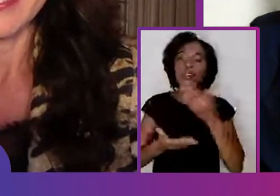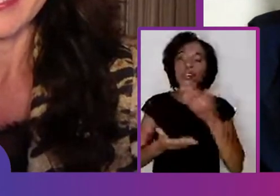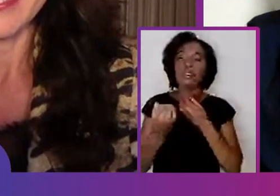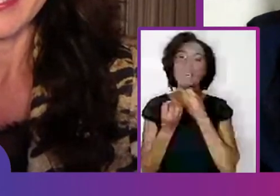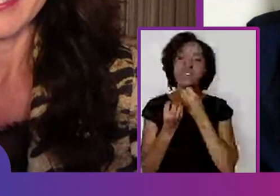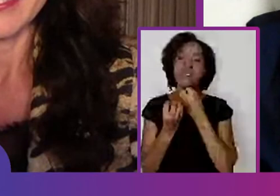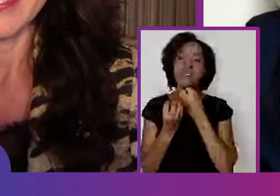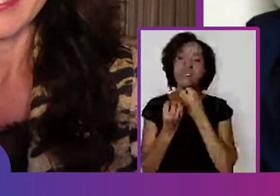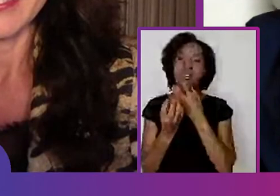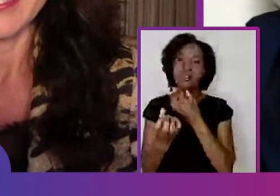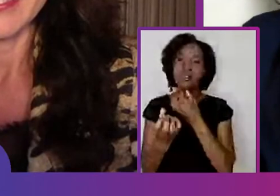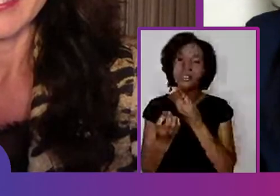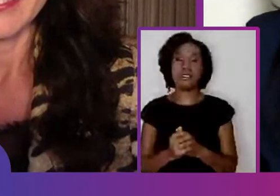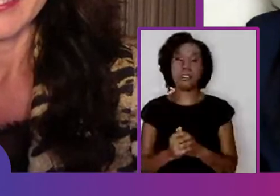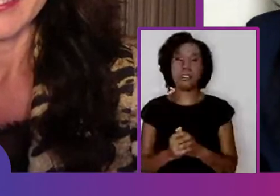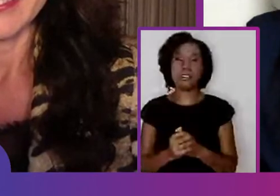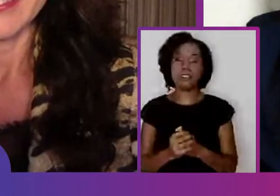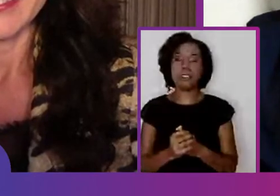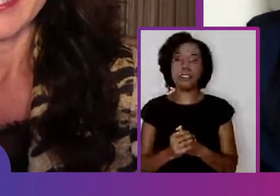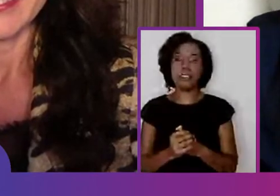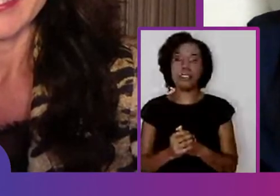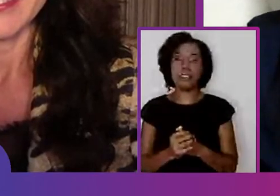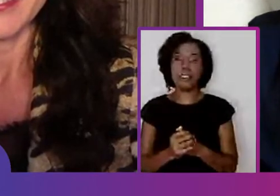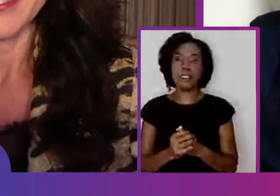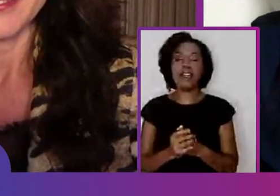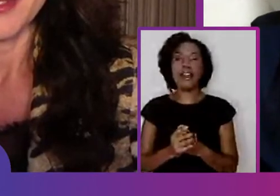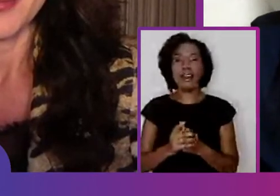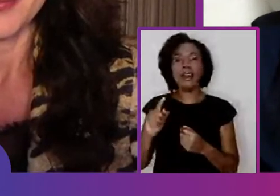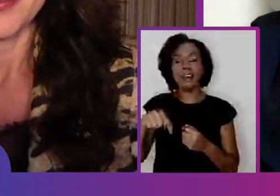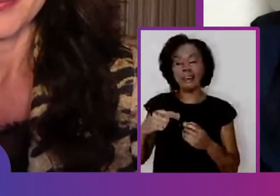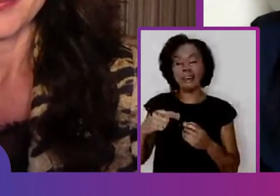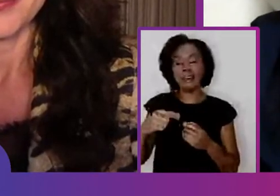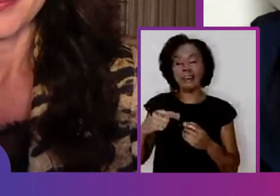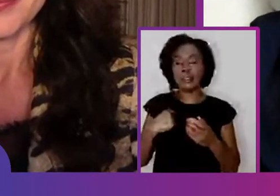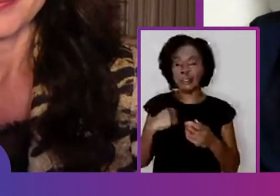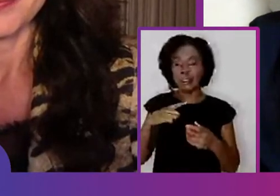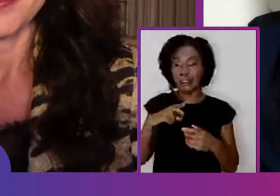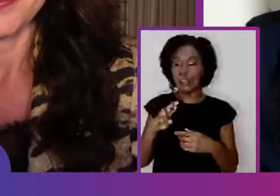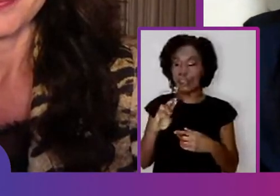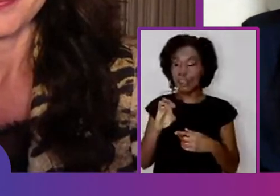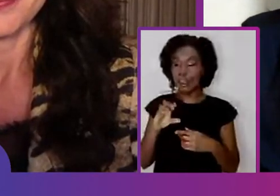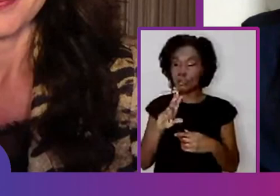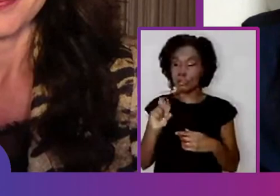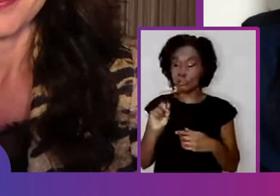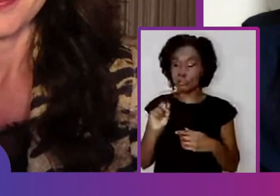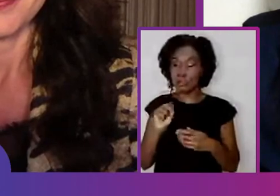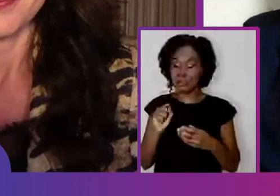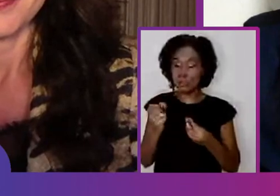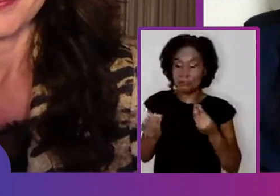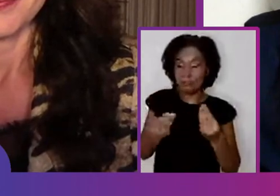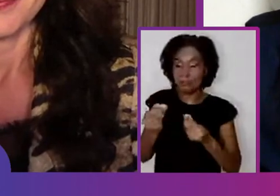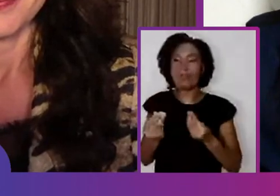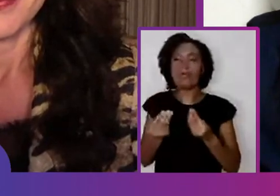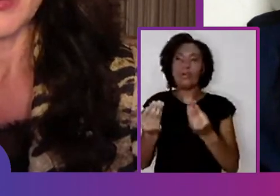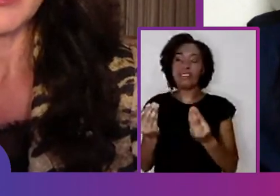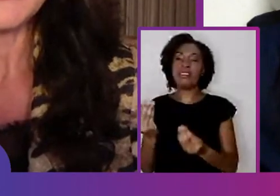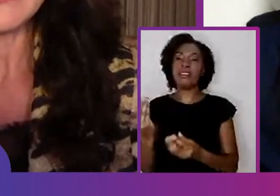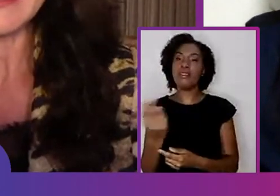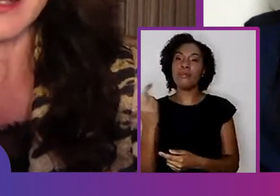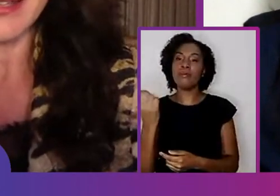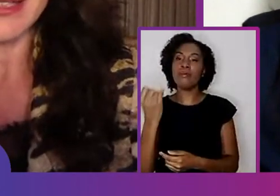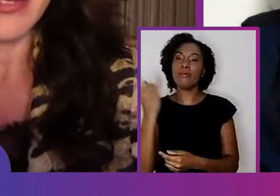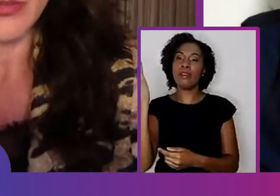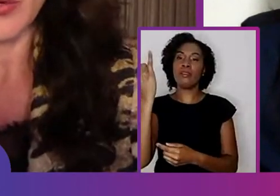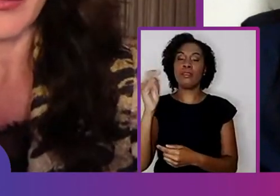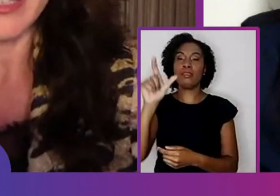que eu tenho de recurso para que a gente possa acrescentar valor à vida de todos nós. Eu